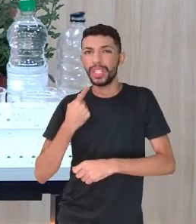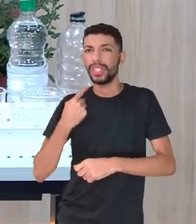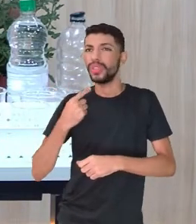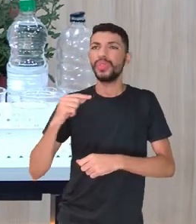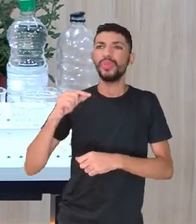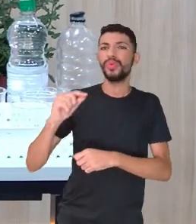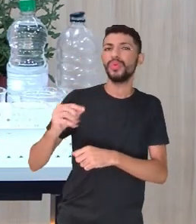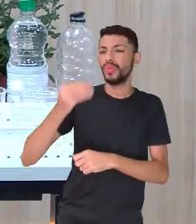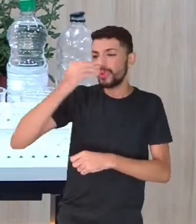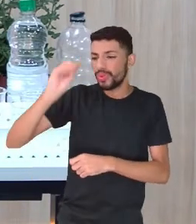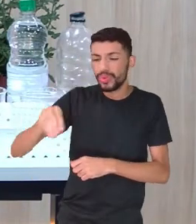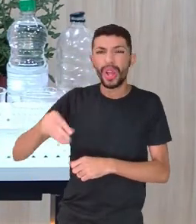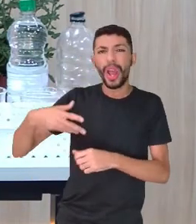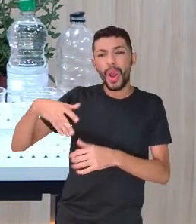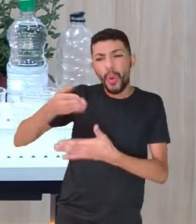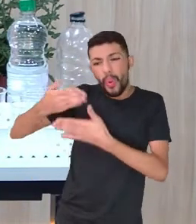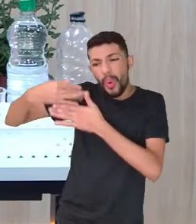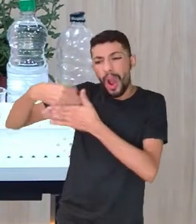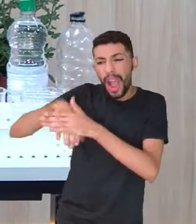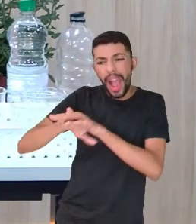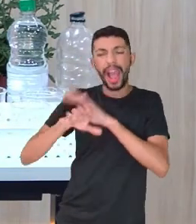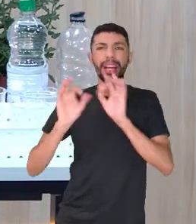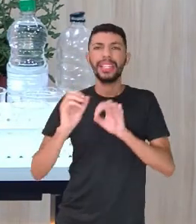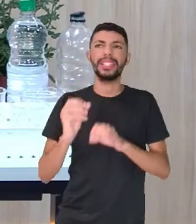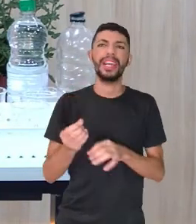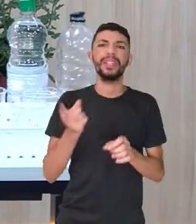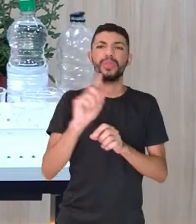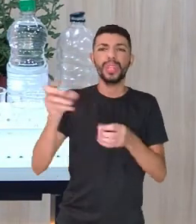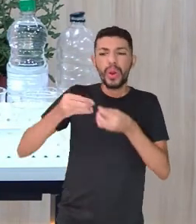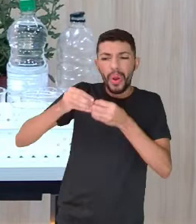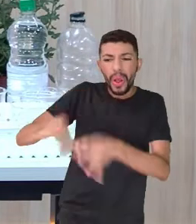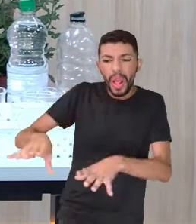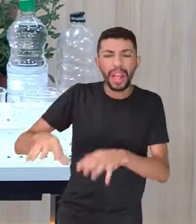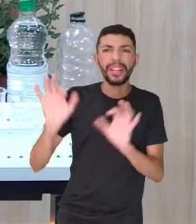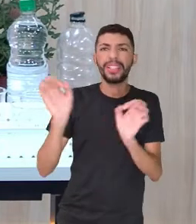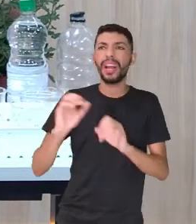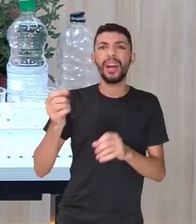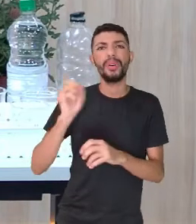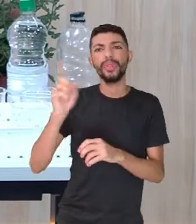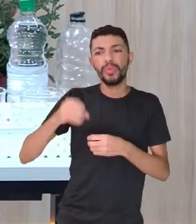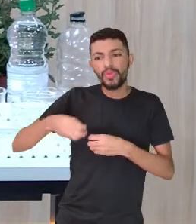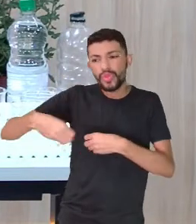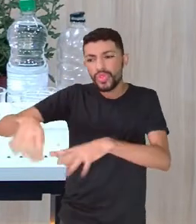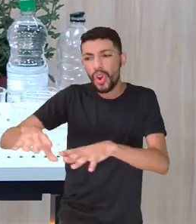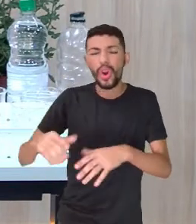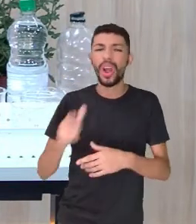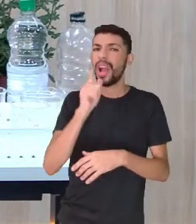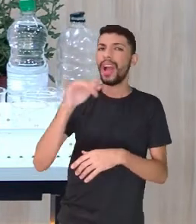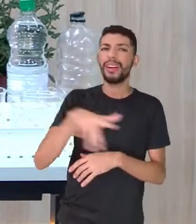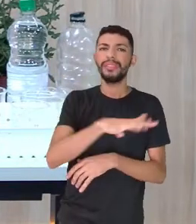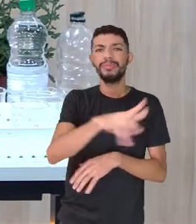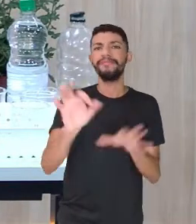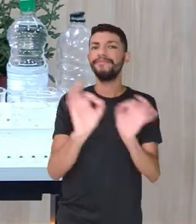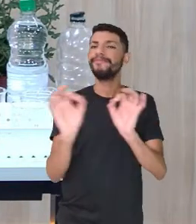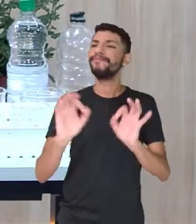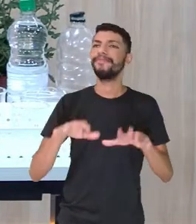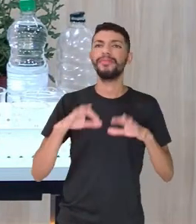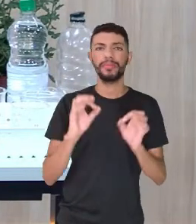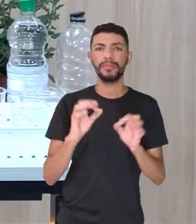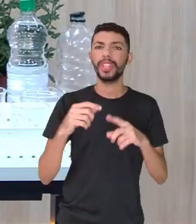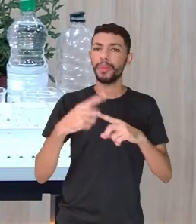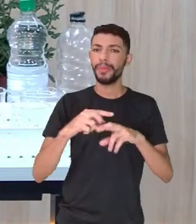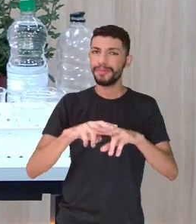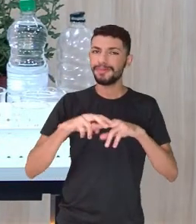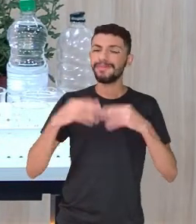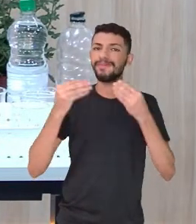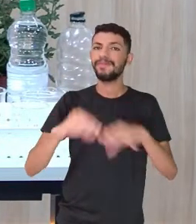As escolas que próximo tem os córregos, tem os canais, chutar para dentro do canal, porque vão para os rios e vão chegar nos mares. E